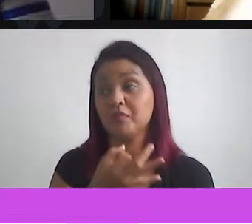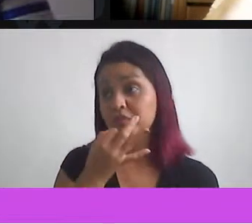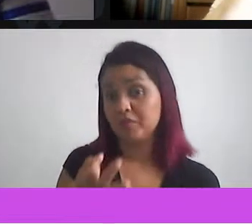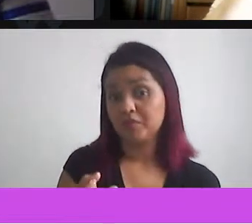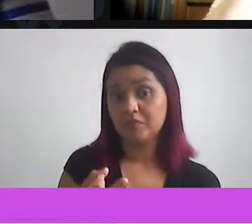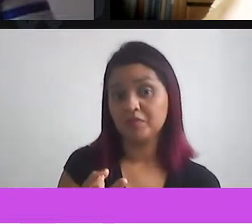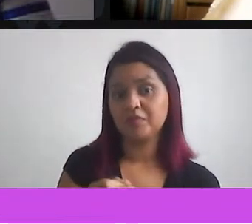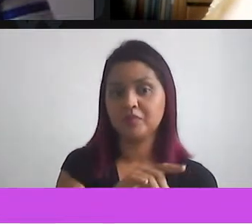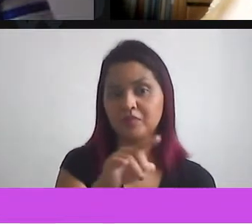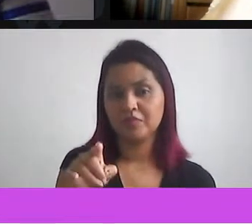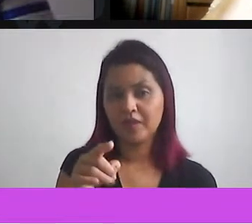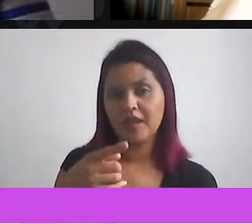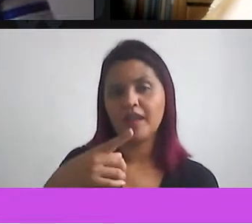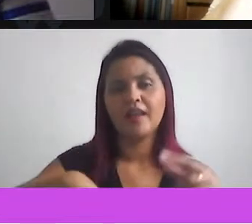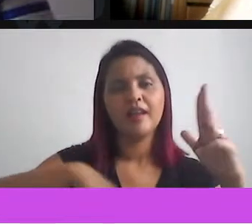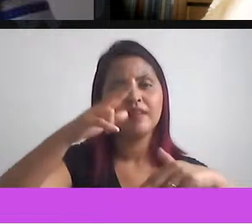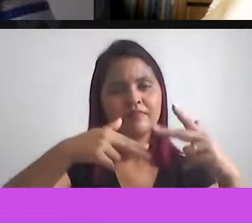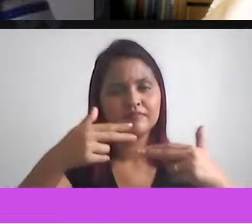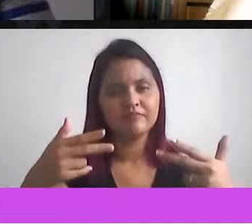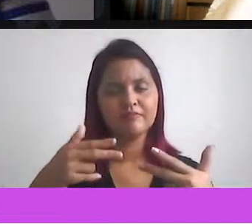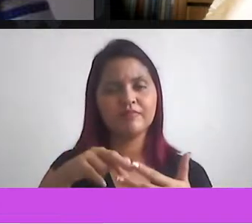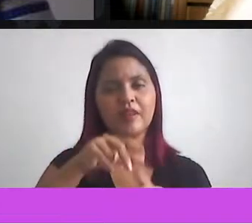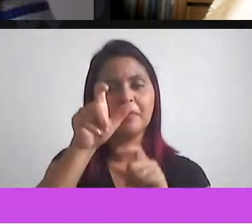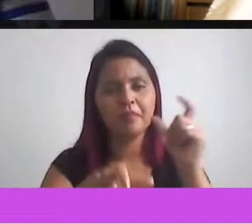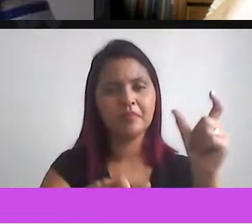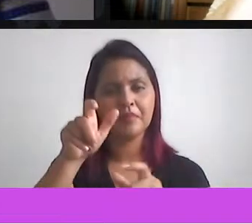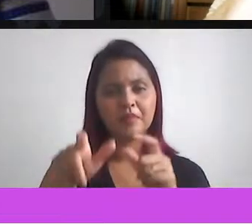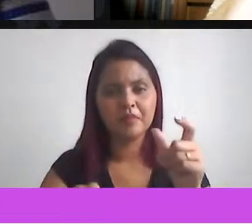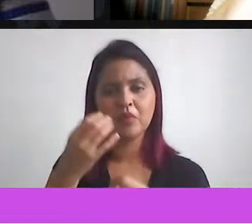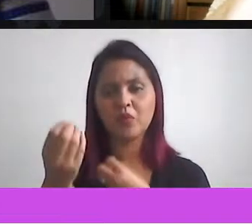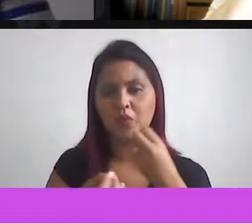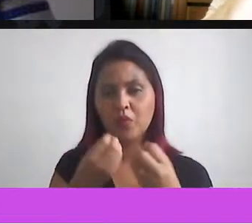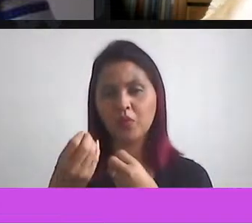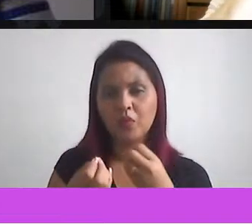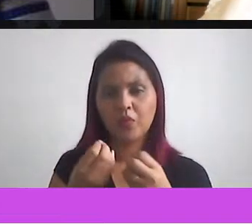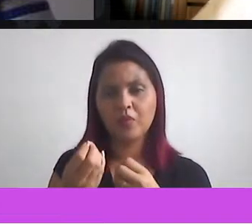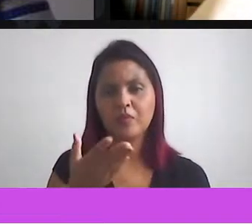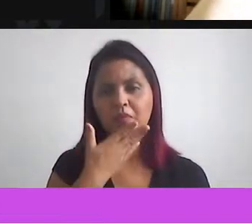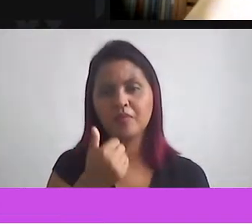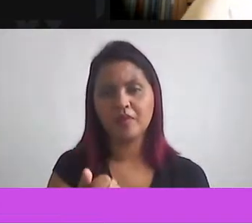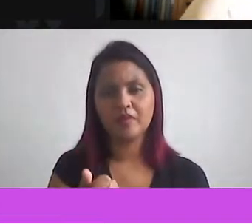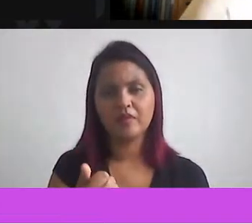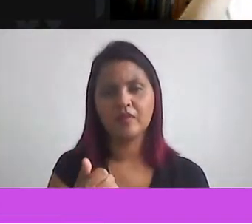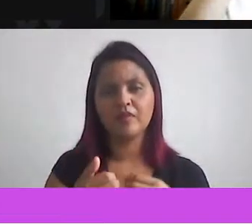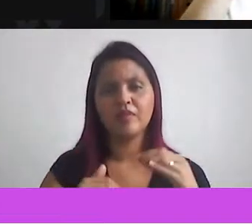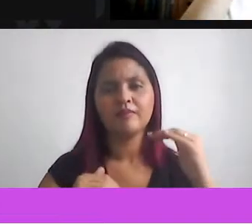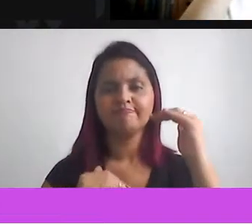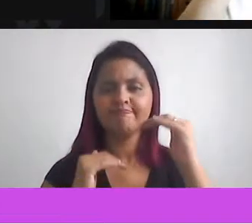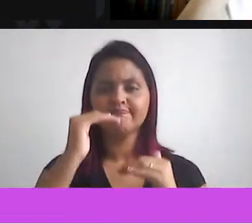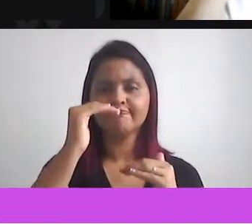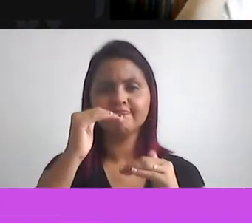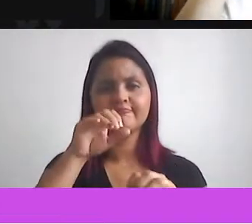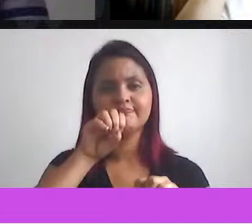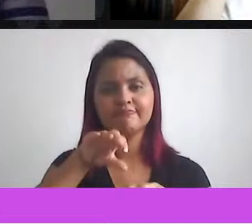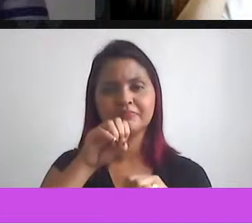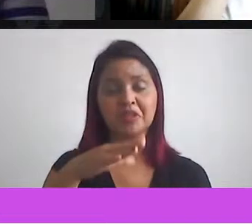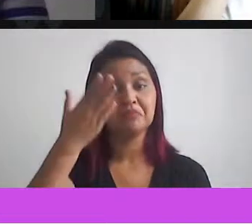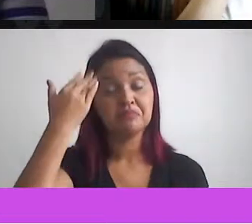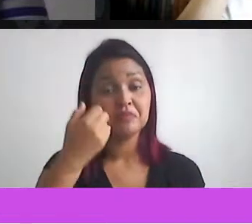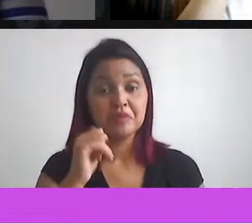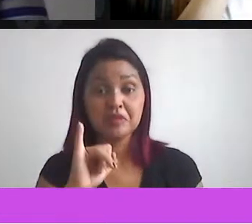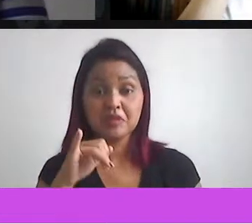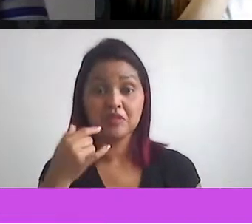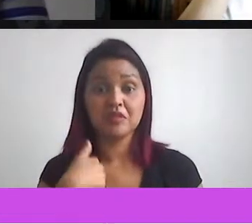da melhor forma para que haja um equilíbrio para o ensino. Então, eu não sei se eu entendi bem a sua